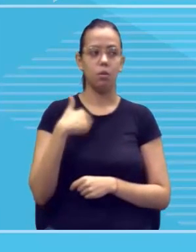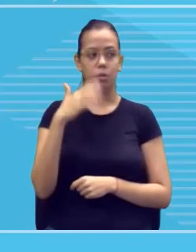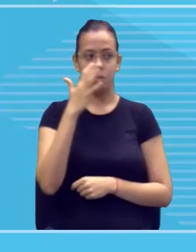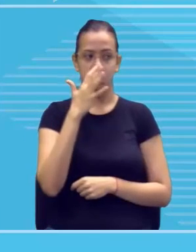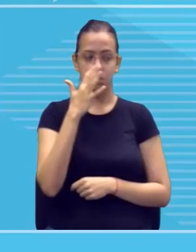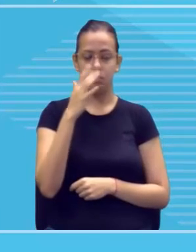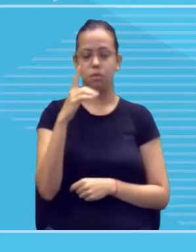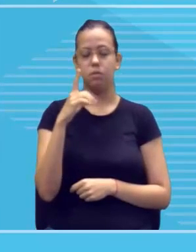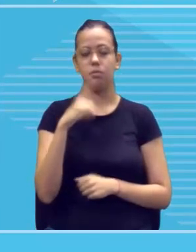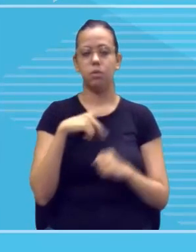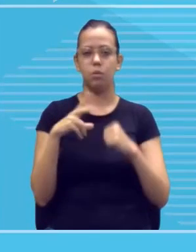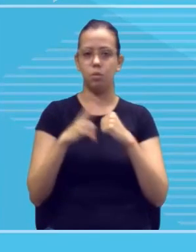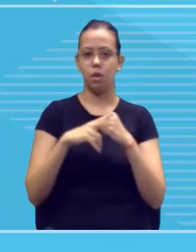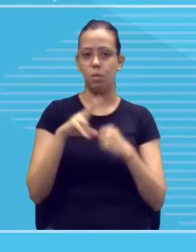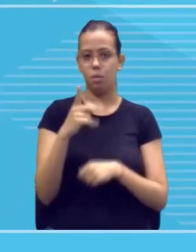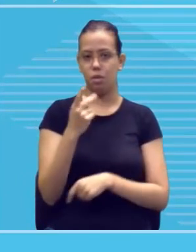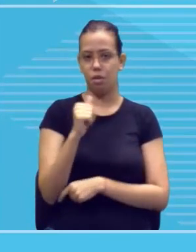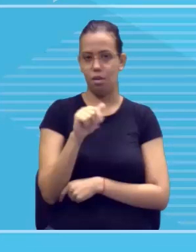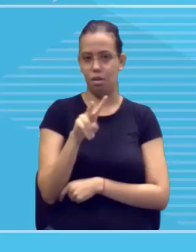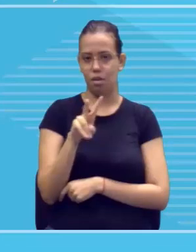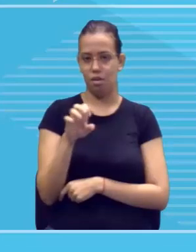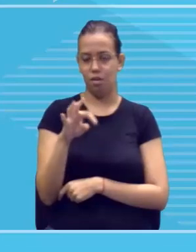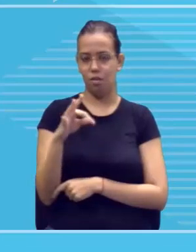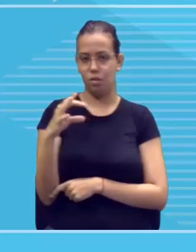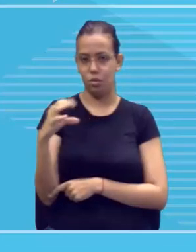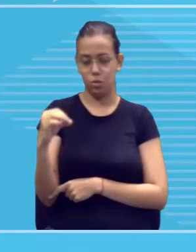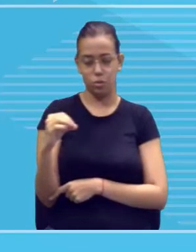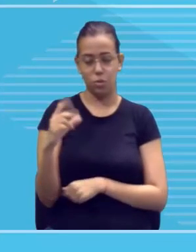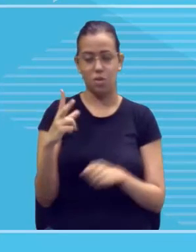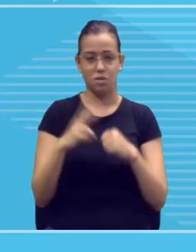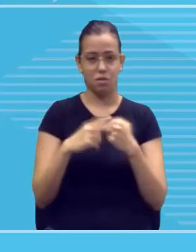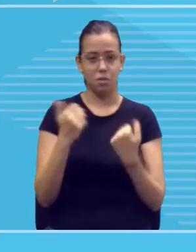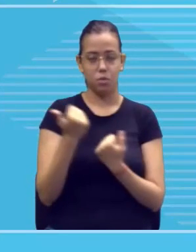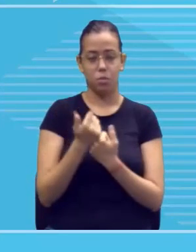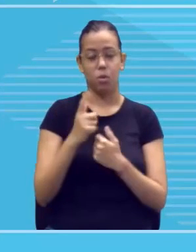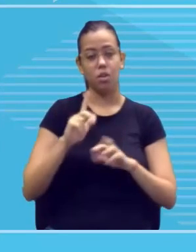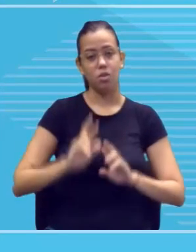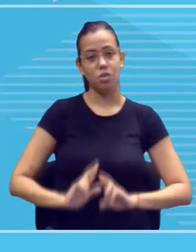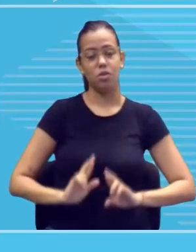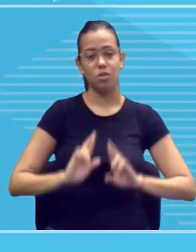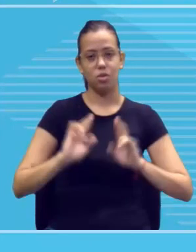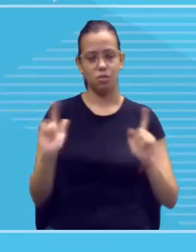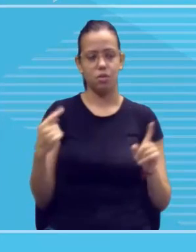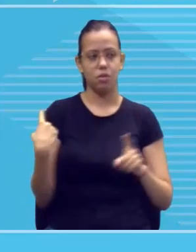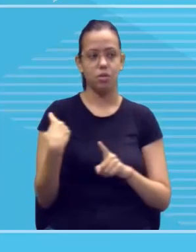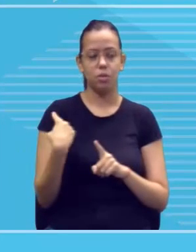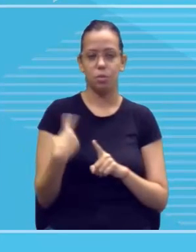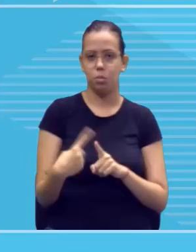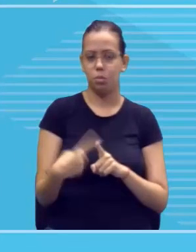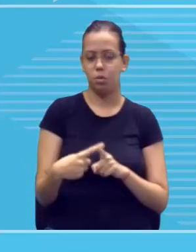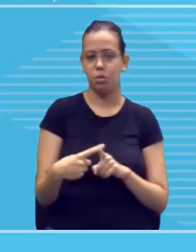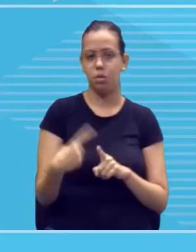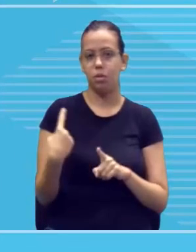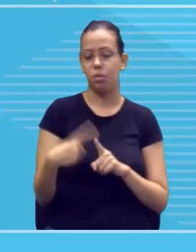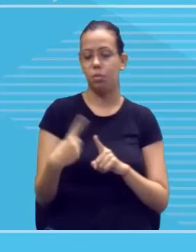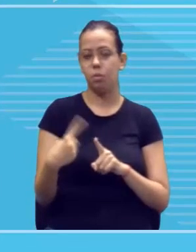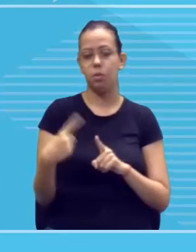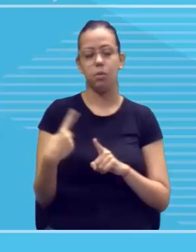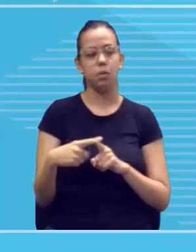modal beleza esse modal ele é diferentão porque esse